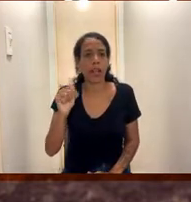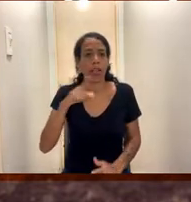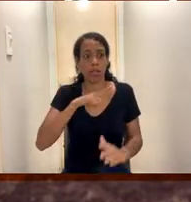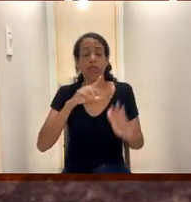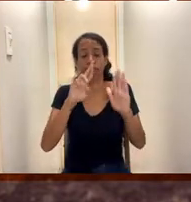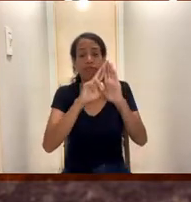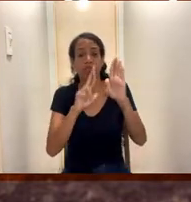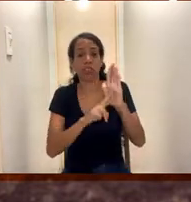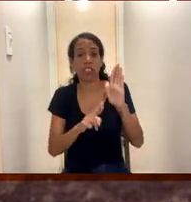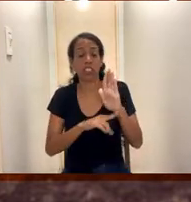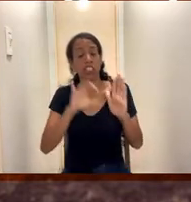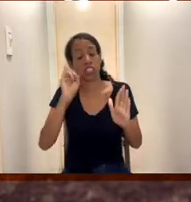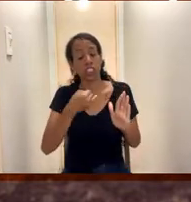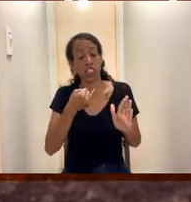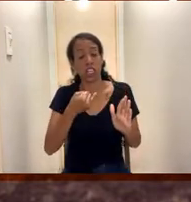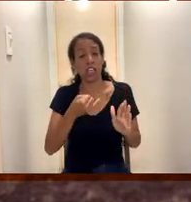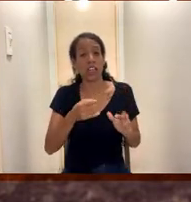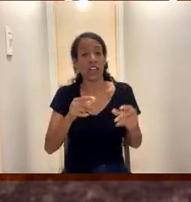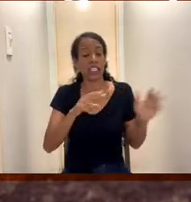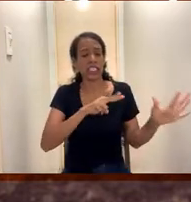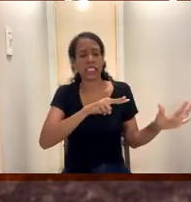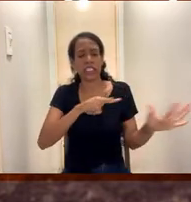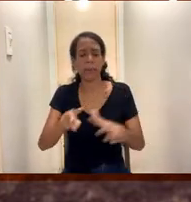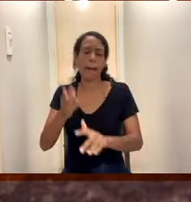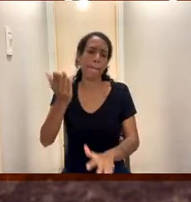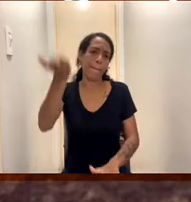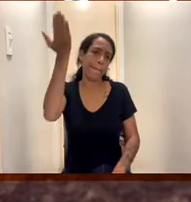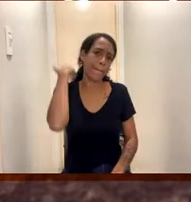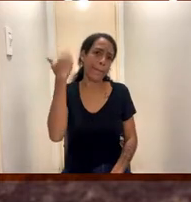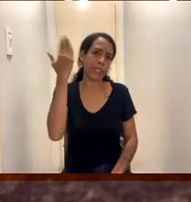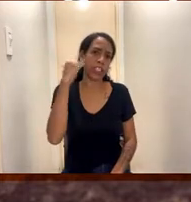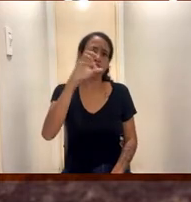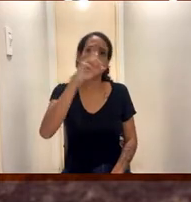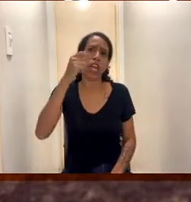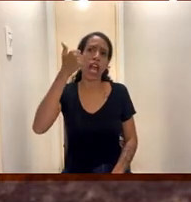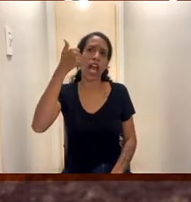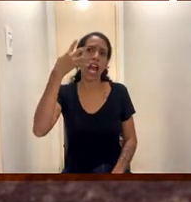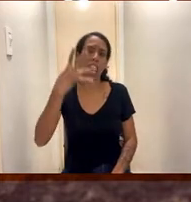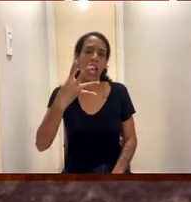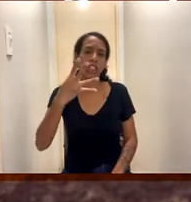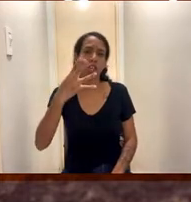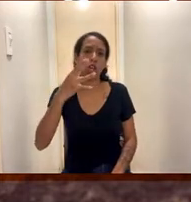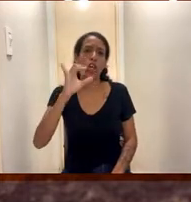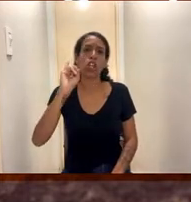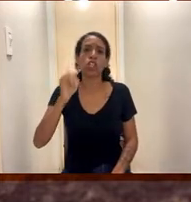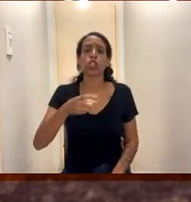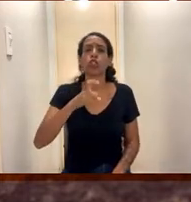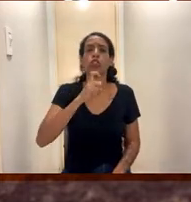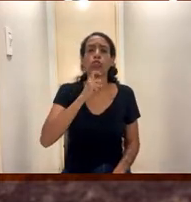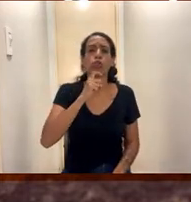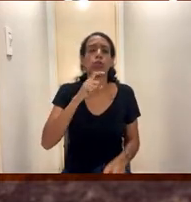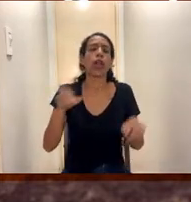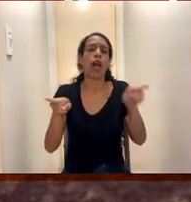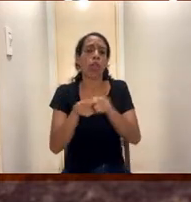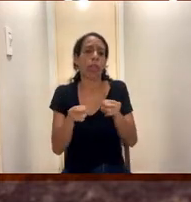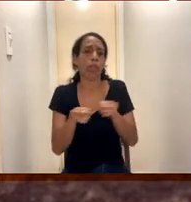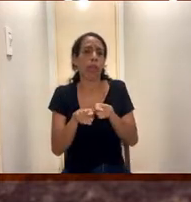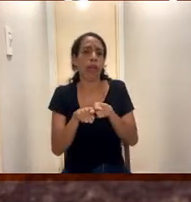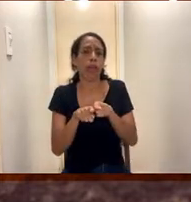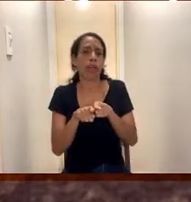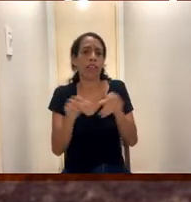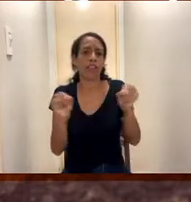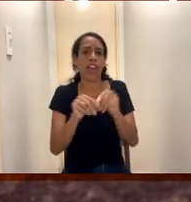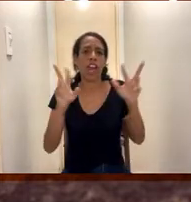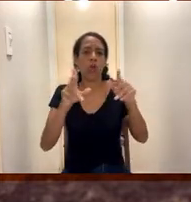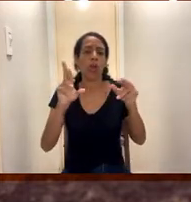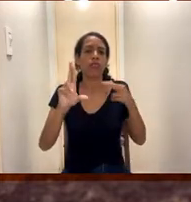inclusive, nós lançamos semana passada, no dia 14 de julho, também em uma transmissão como